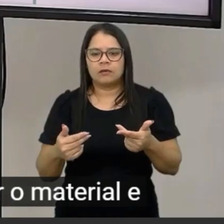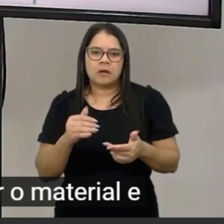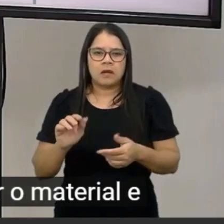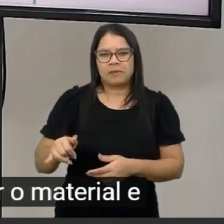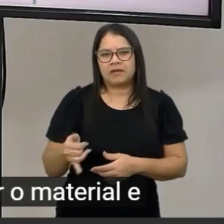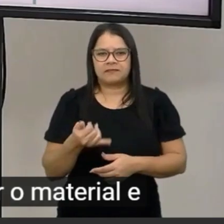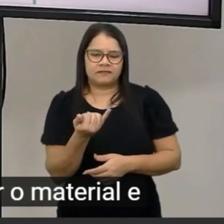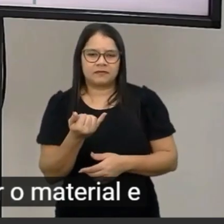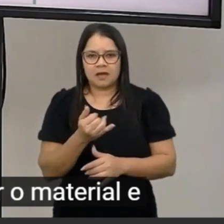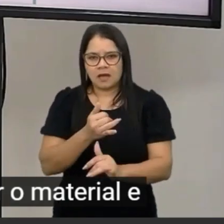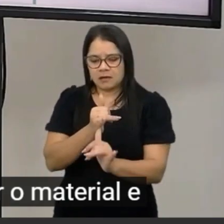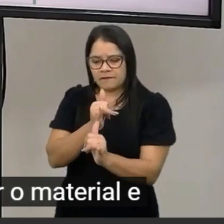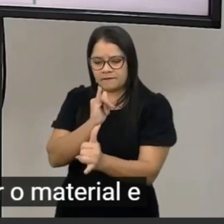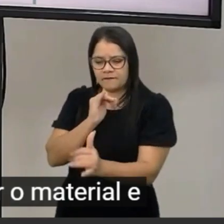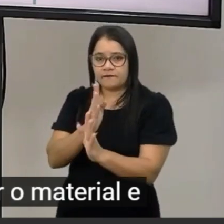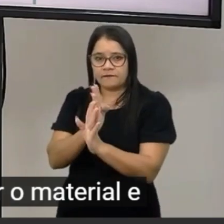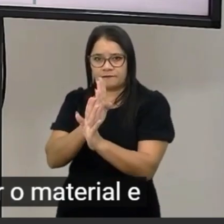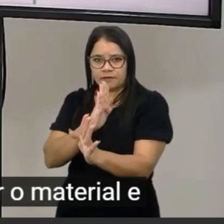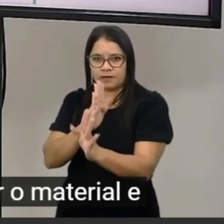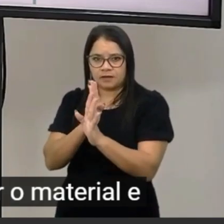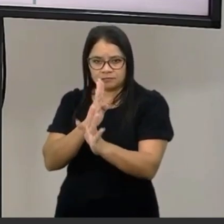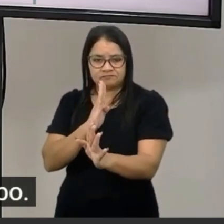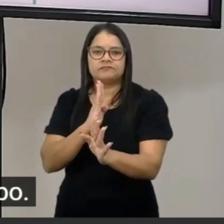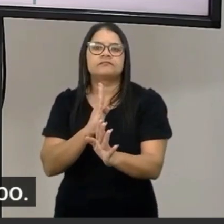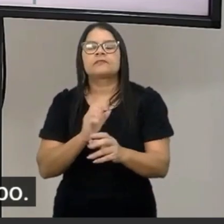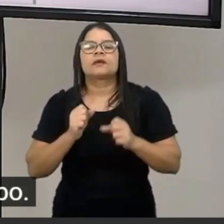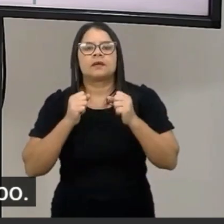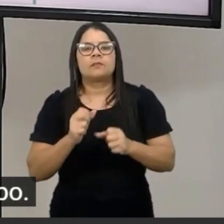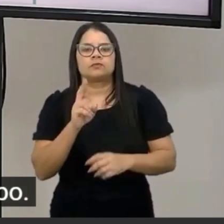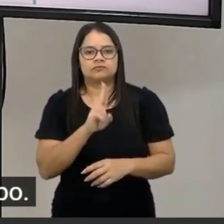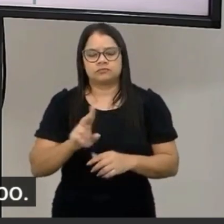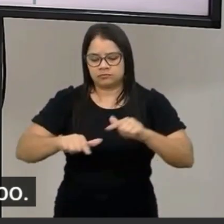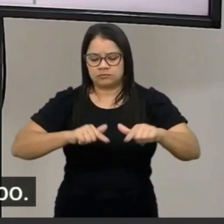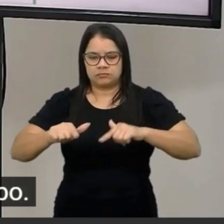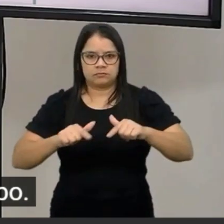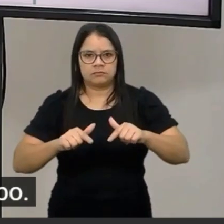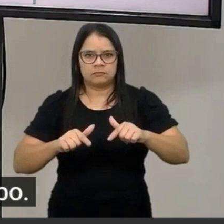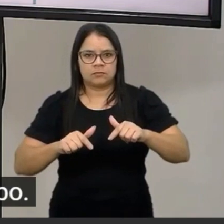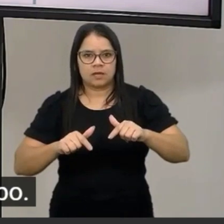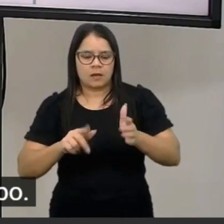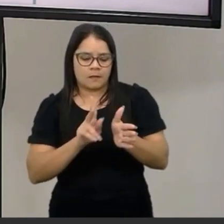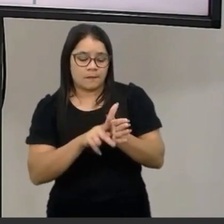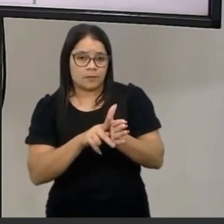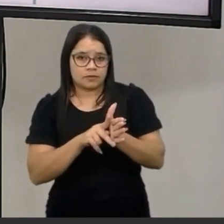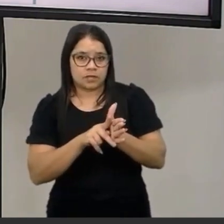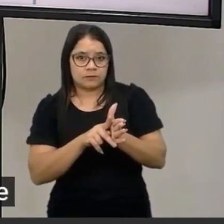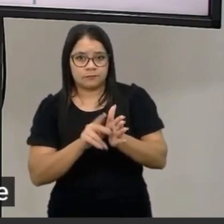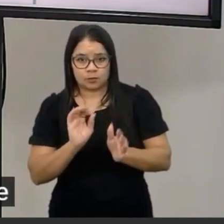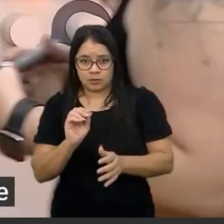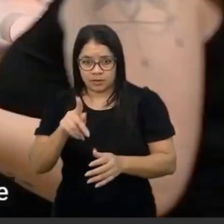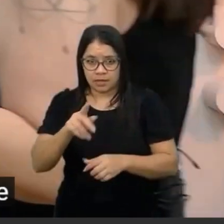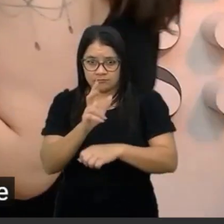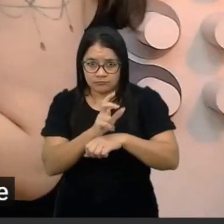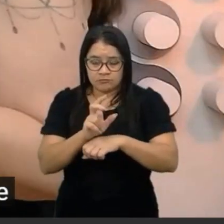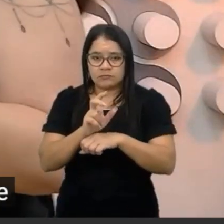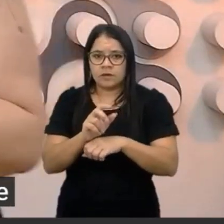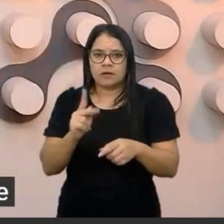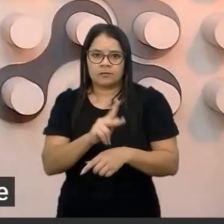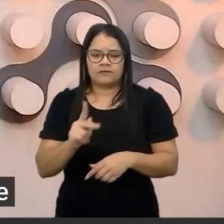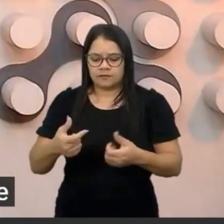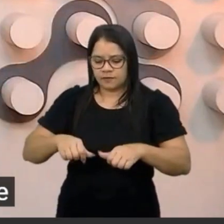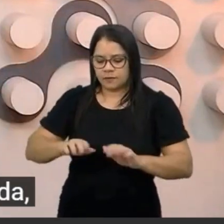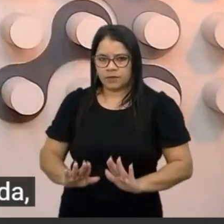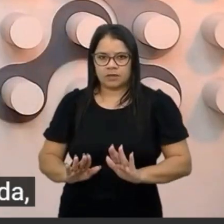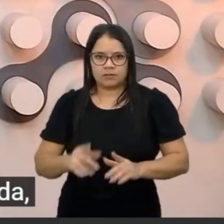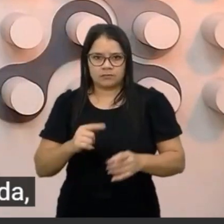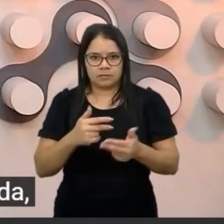filas. Então, assim, crie vários postos aí onde os nossos estudantes possam pegar o material e possam aí estar trabalhando em cima do seu protótipo, ok? Bom, professores, a